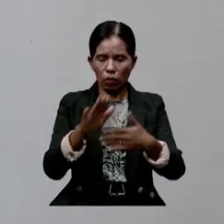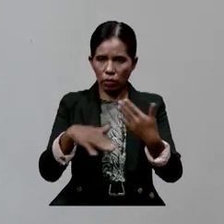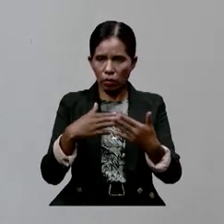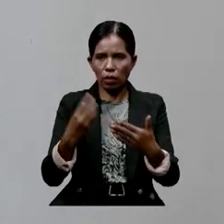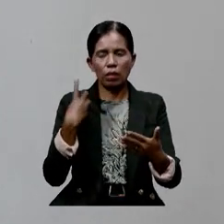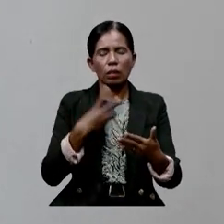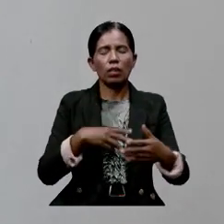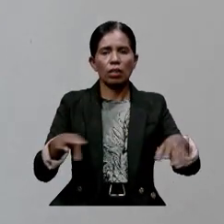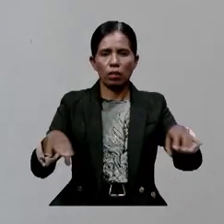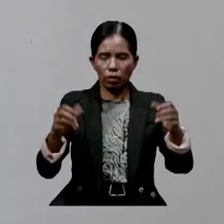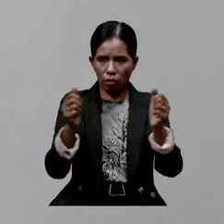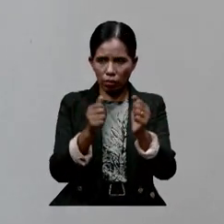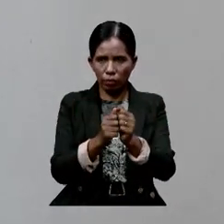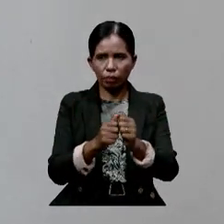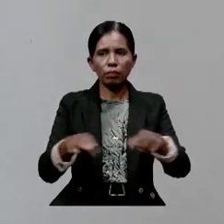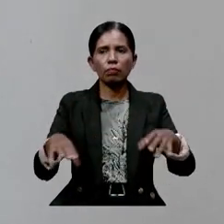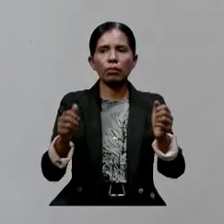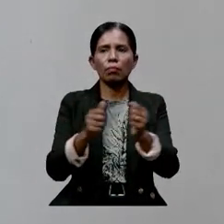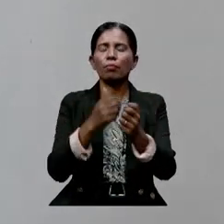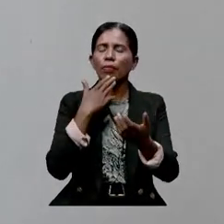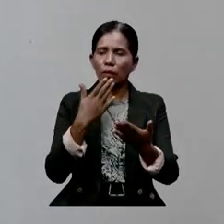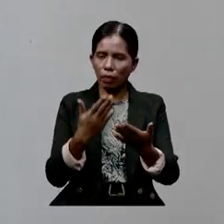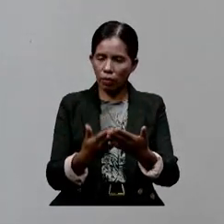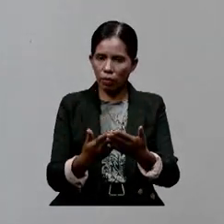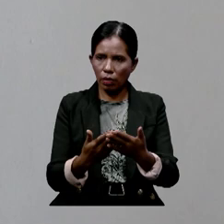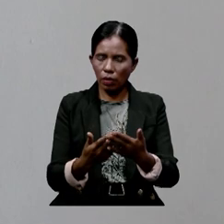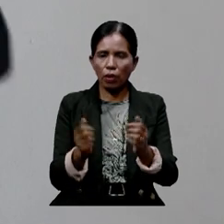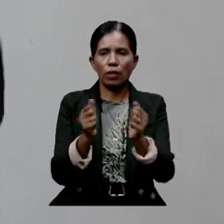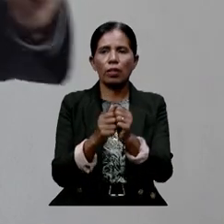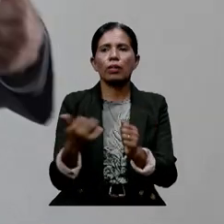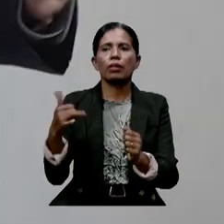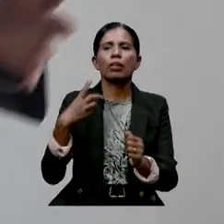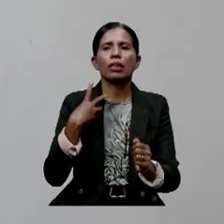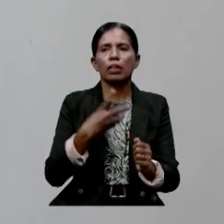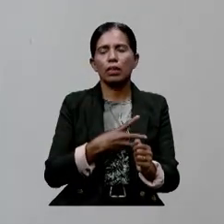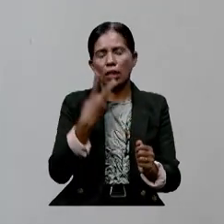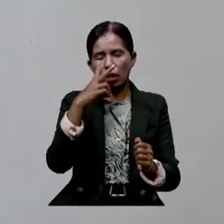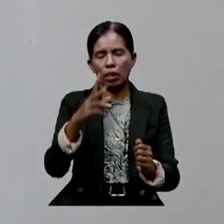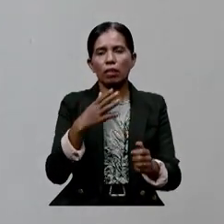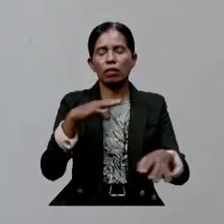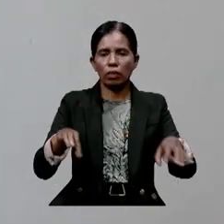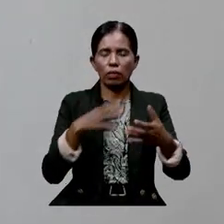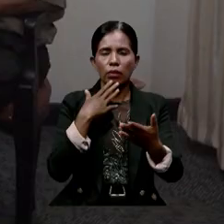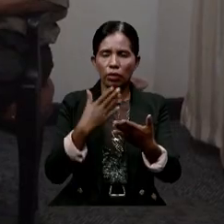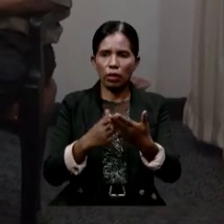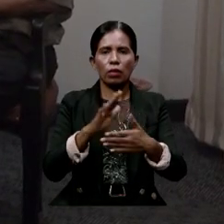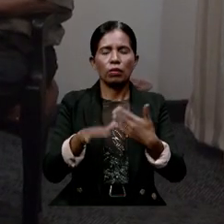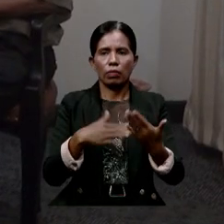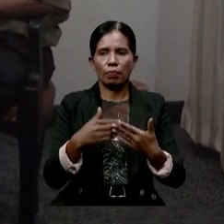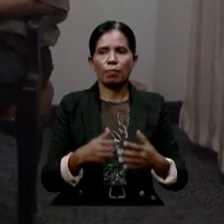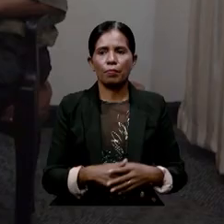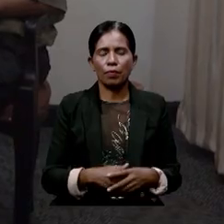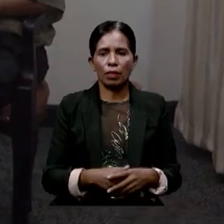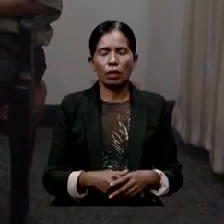tem a coordenação. Serviço de dia que lhe ocorre e acompanha o progresso do serviço ser nejoto. Antes,